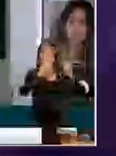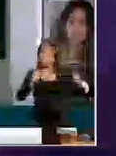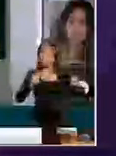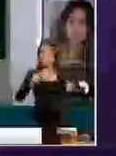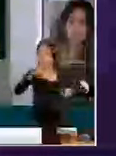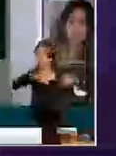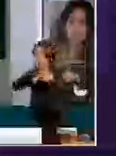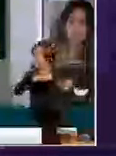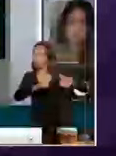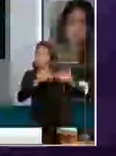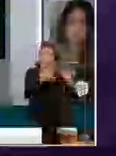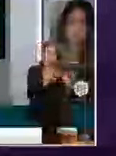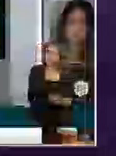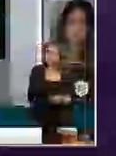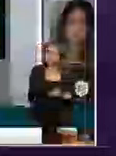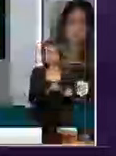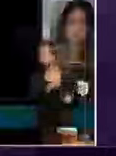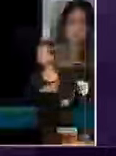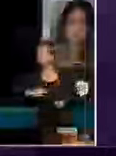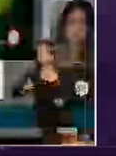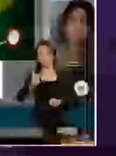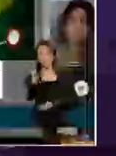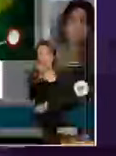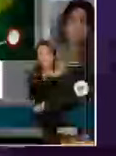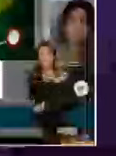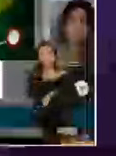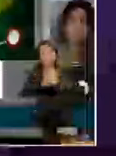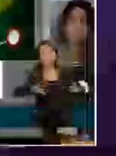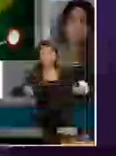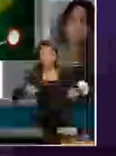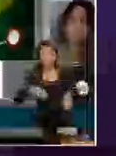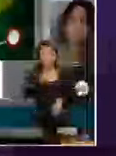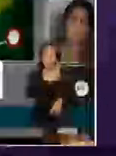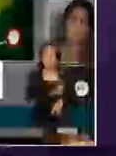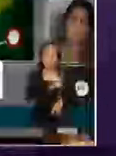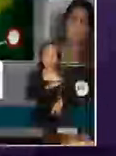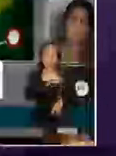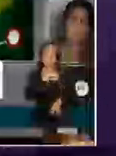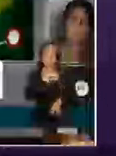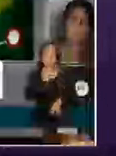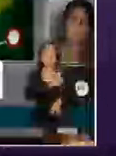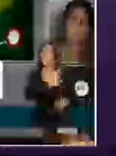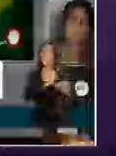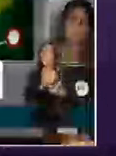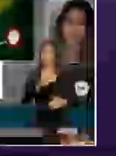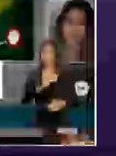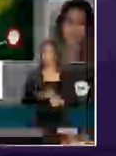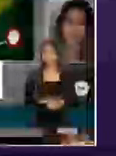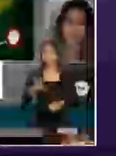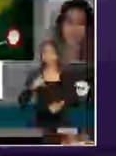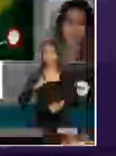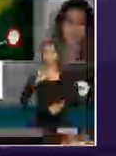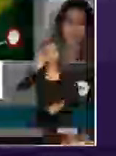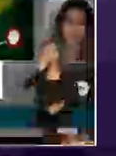5 a 11 anos. Vocês conseguem me ouvir? Sim, perfeitamente. Pode prosseguir. Essa apresentação eu estou representando